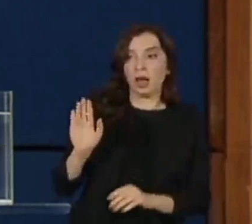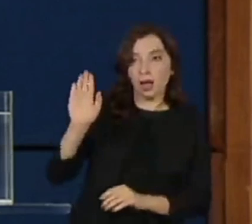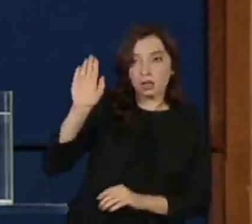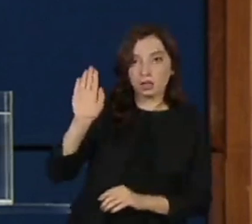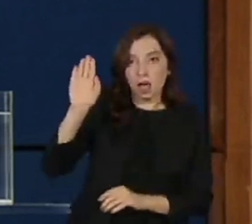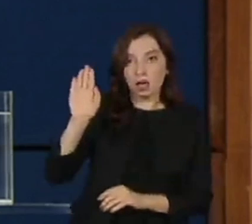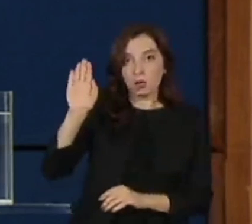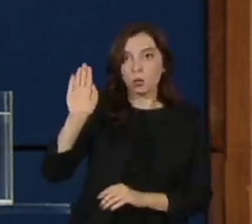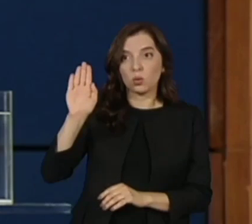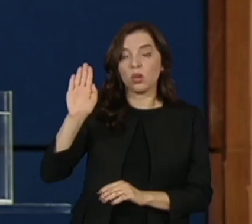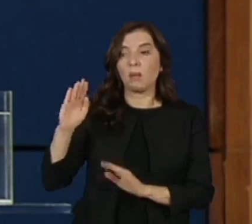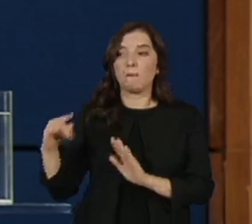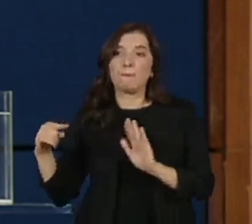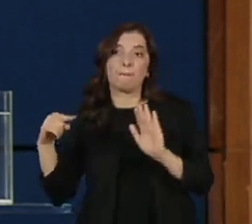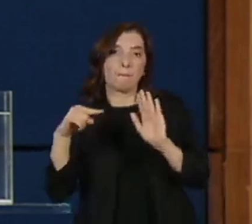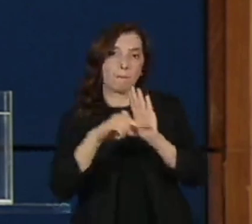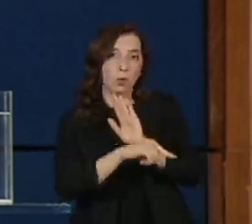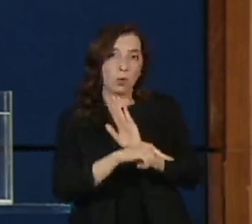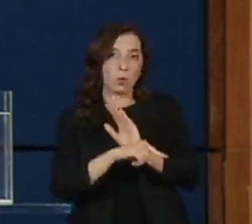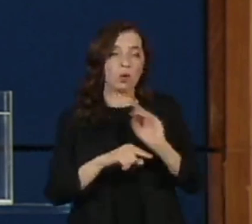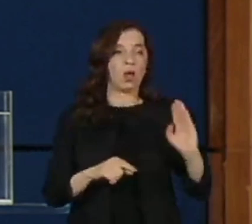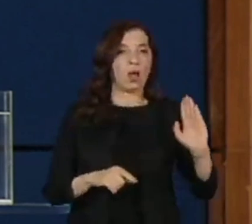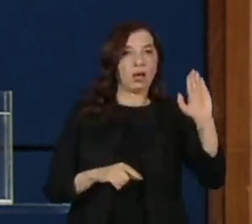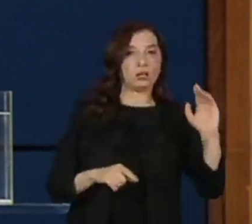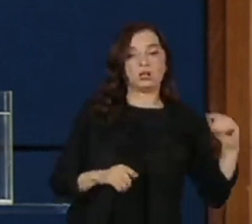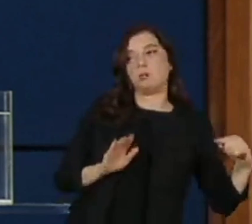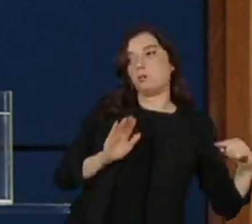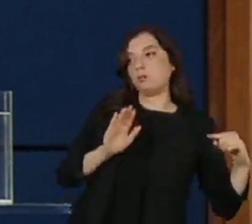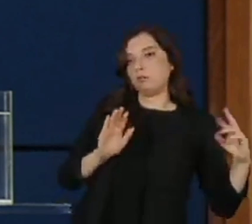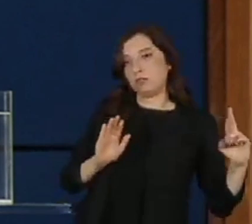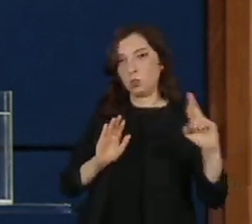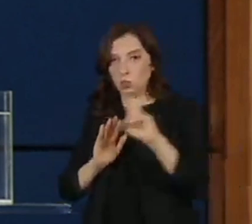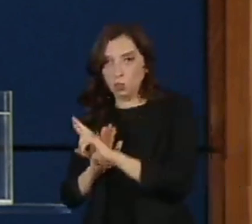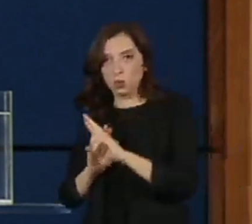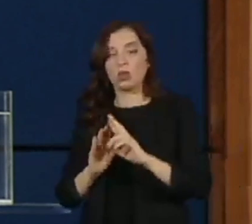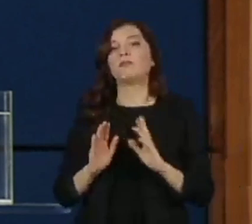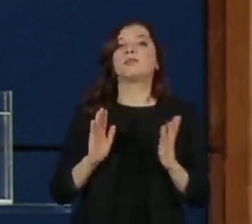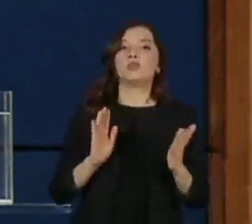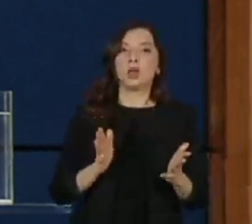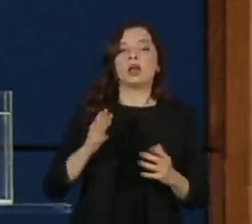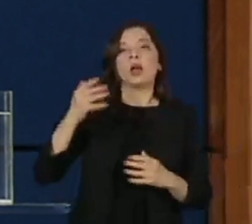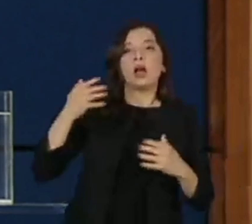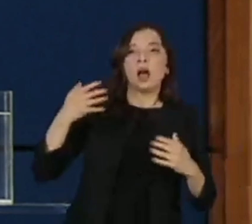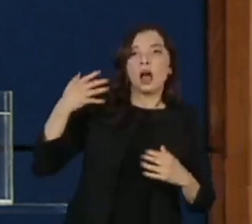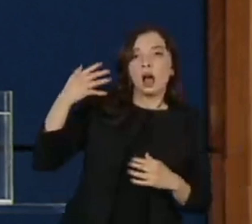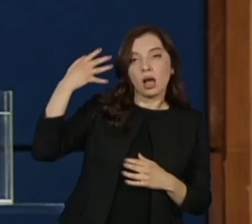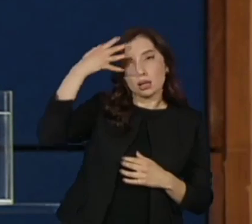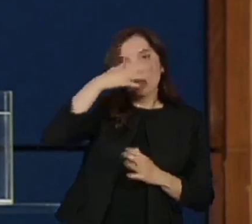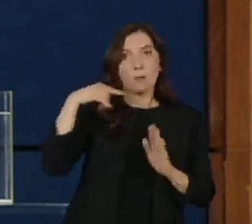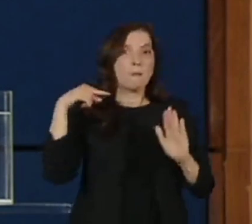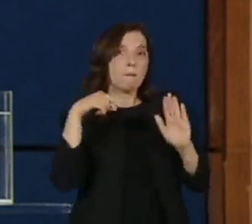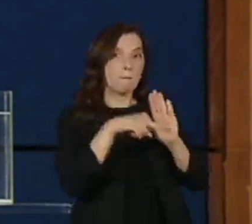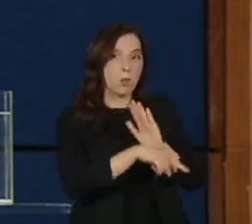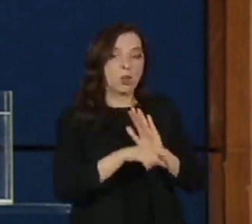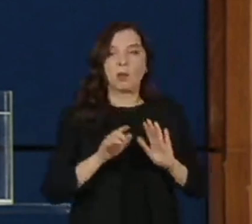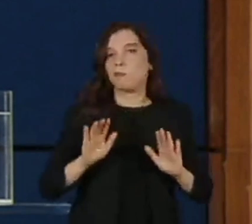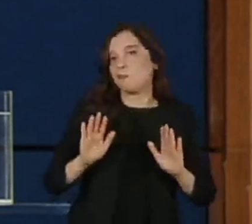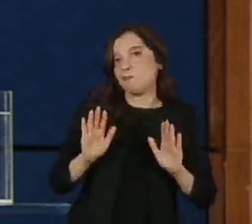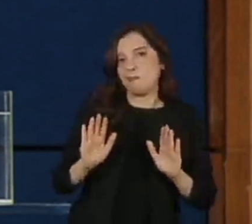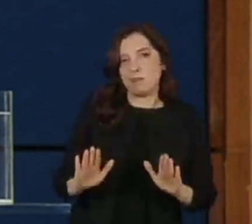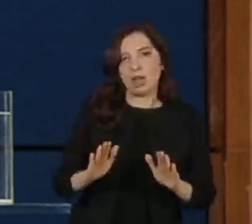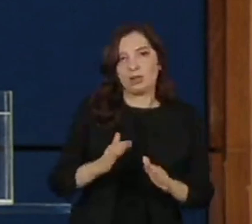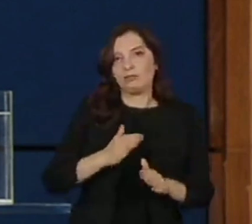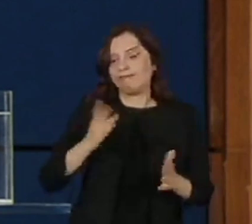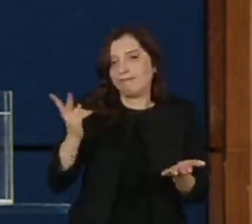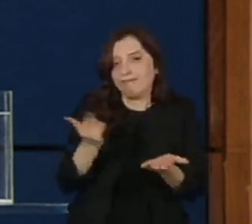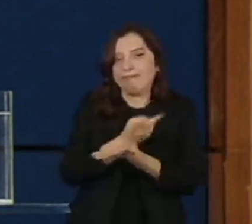para candidatos foi perguntado o candidato eh José luí da Atena houve esse essas cenas de pugilato